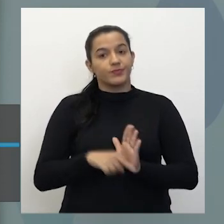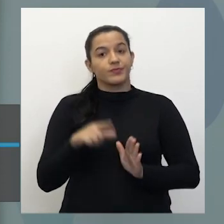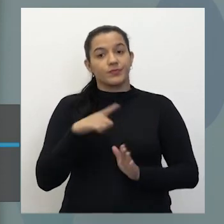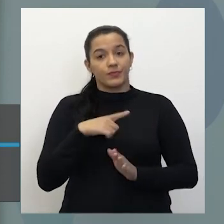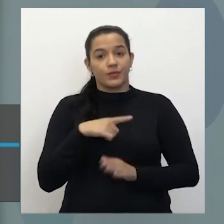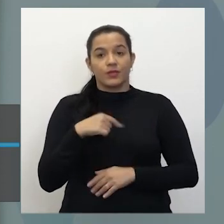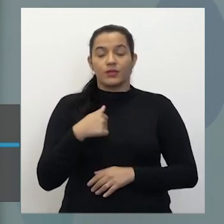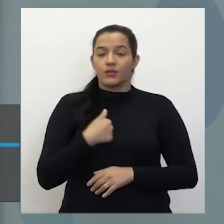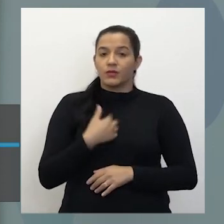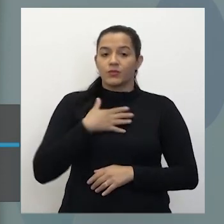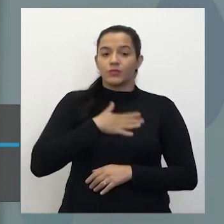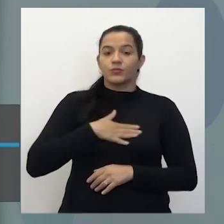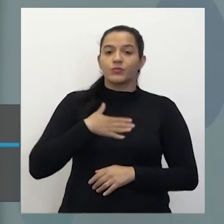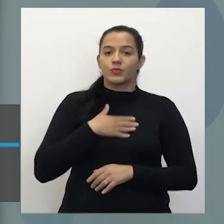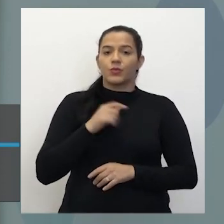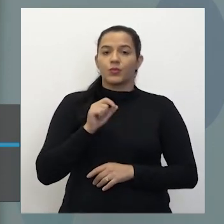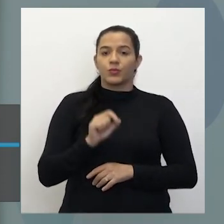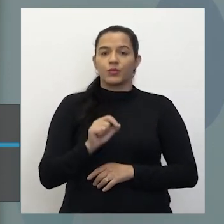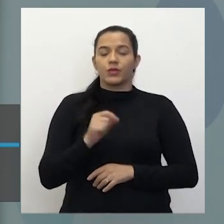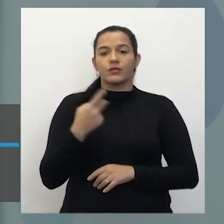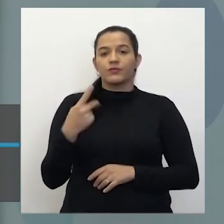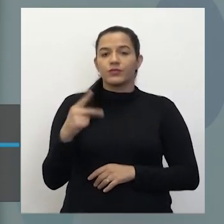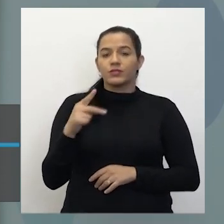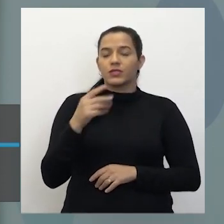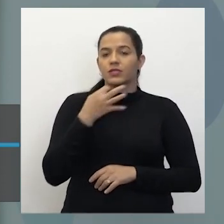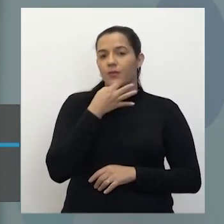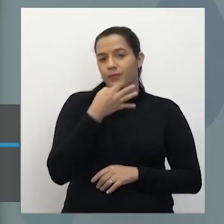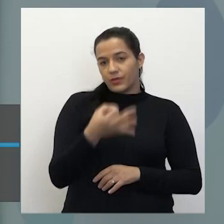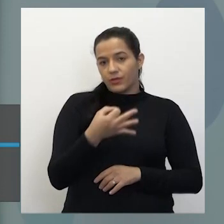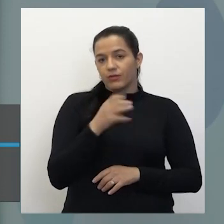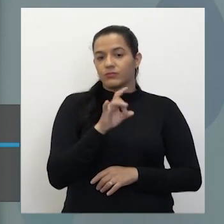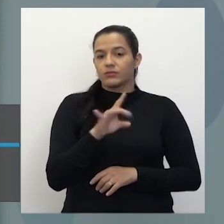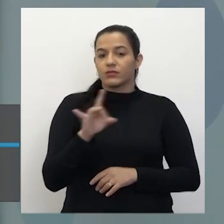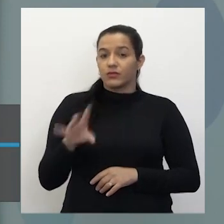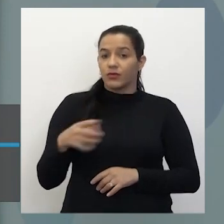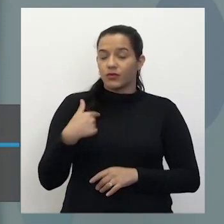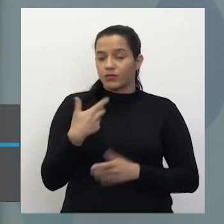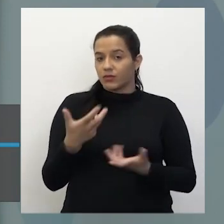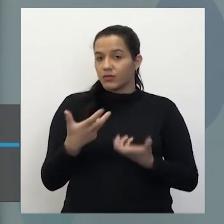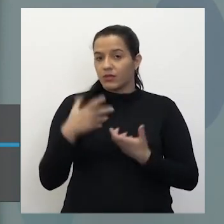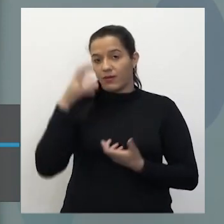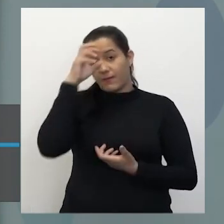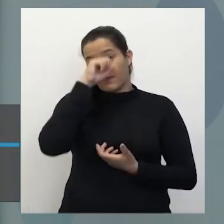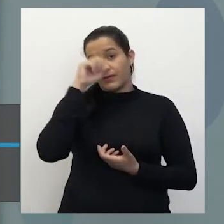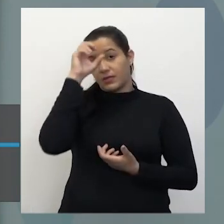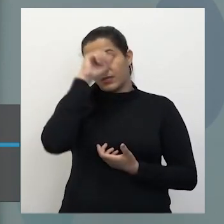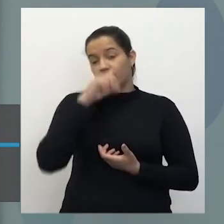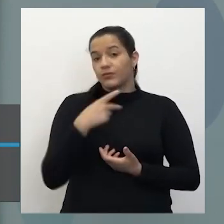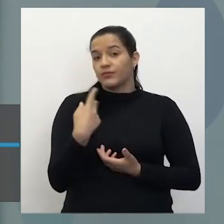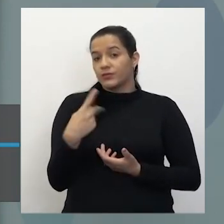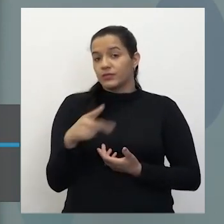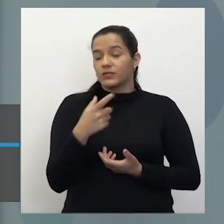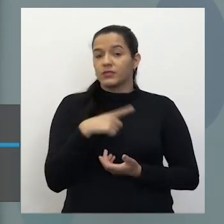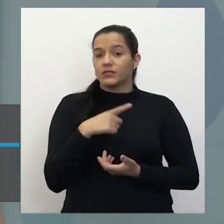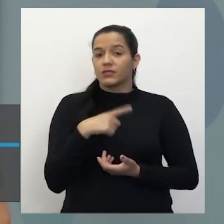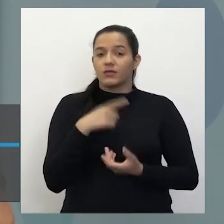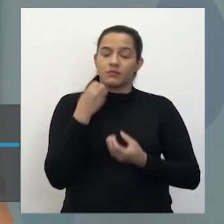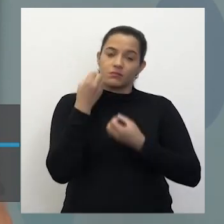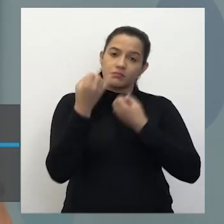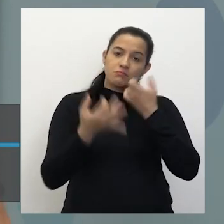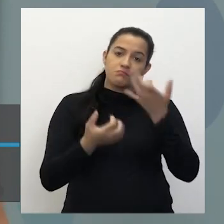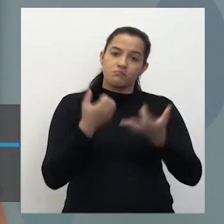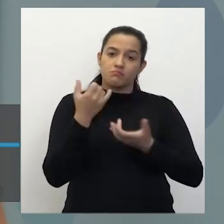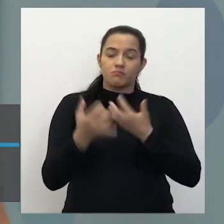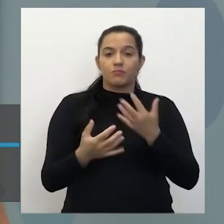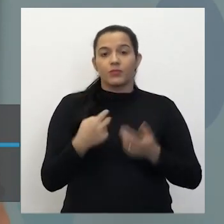Eu gostaria de saber muito da opinião de vocês. Eu queria aprender com o que vocês têm para falar para nós. Então, eu queria que